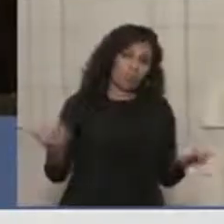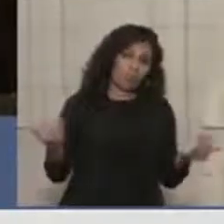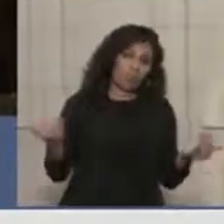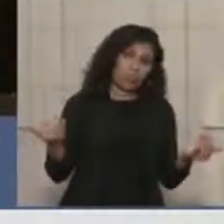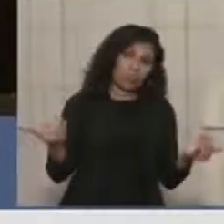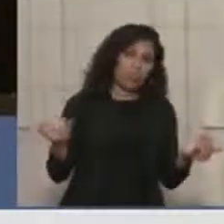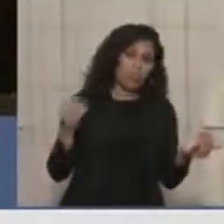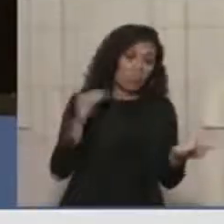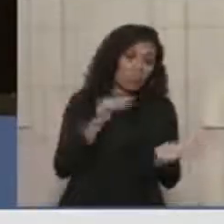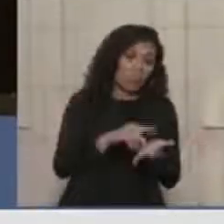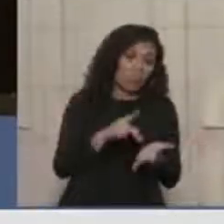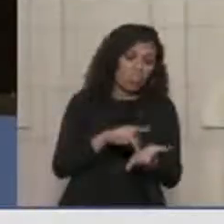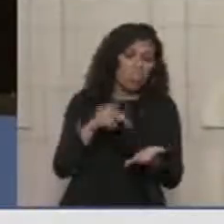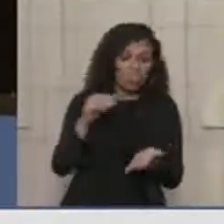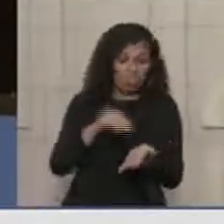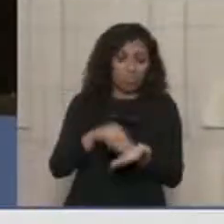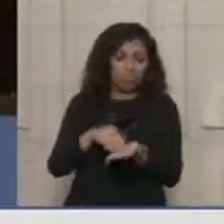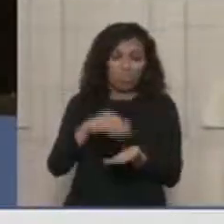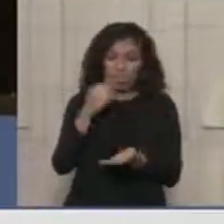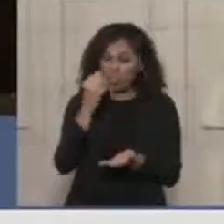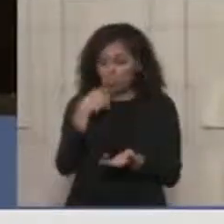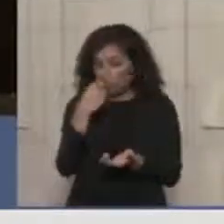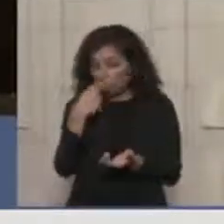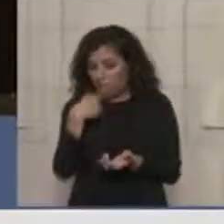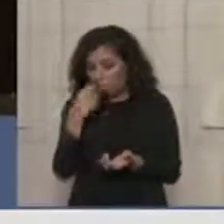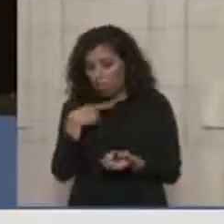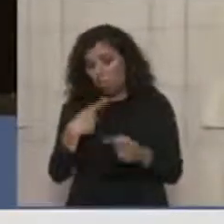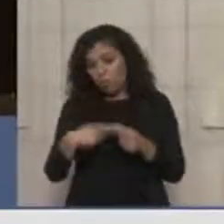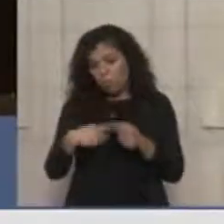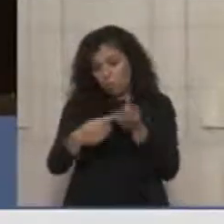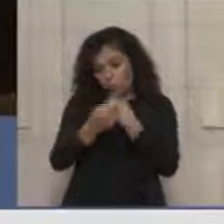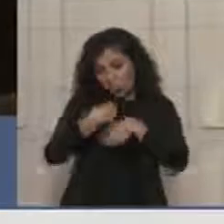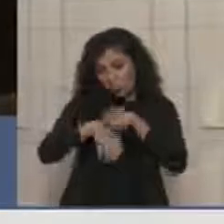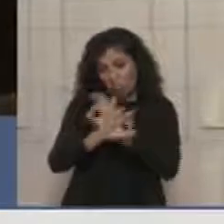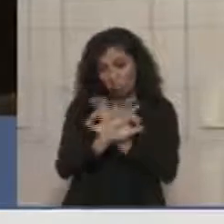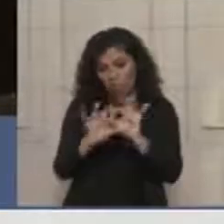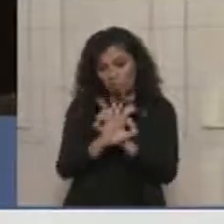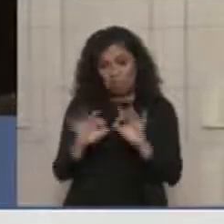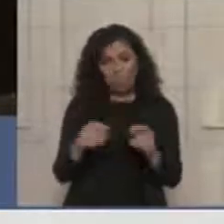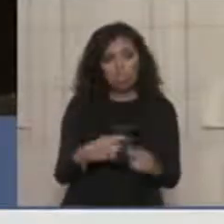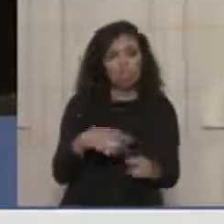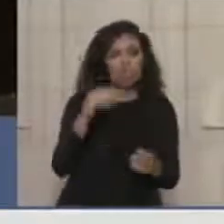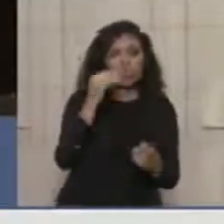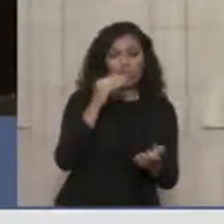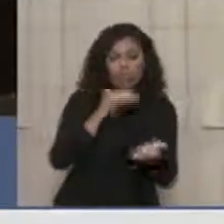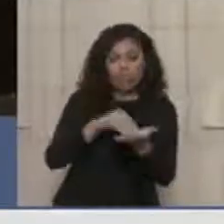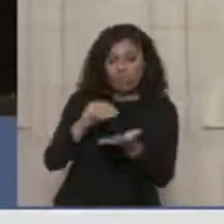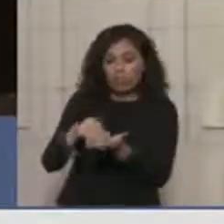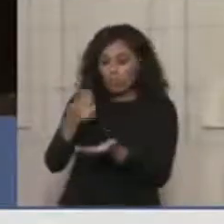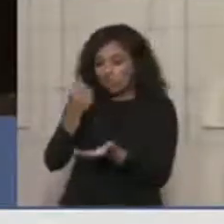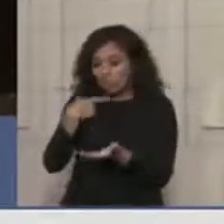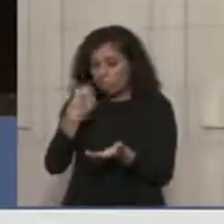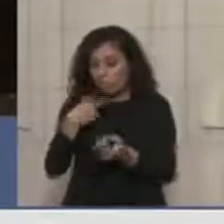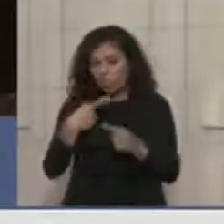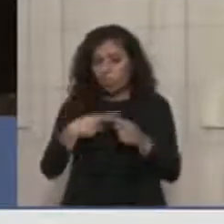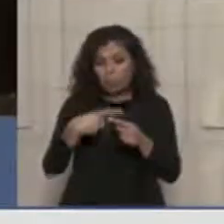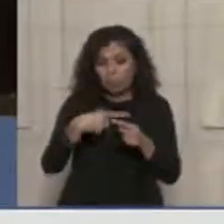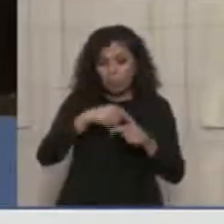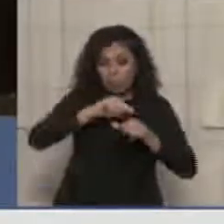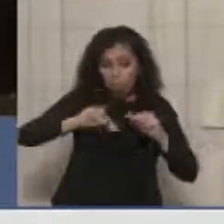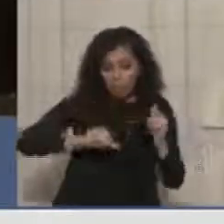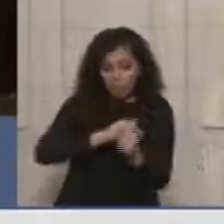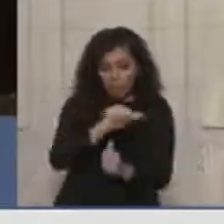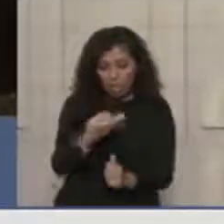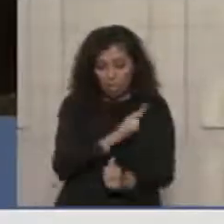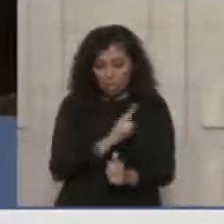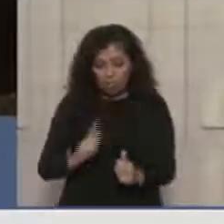erro administrativo, está faltando medicamento porque não houve uma transição administrativa do governo anterior